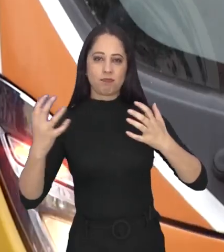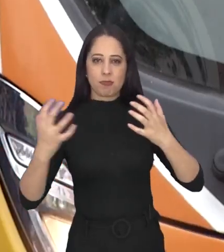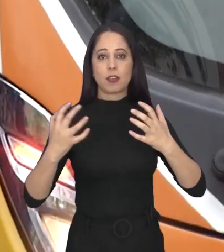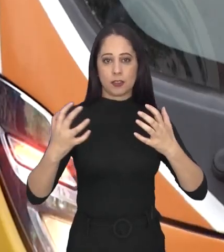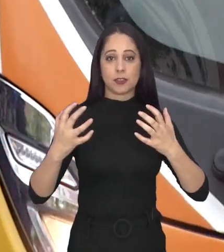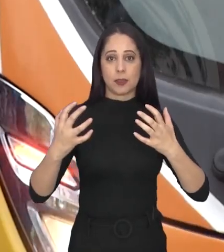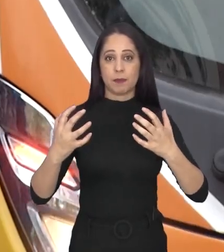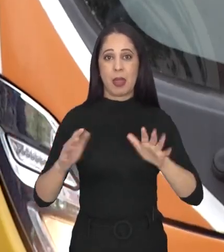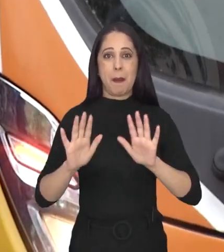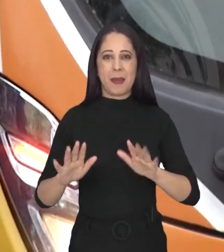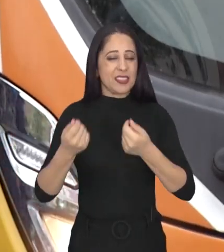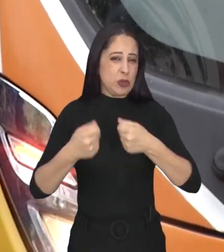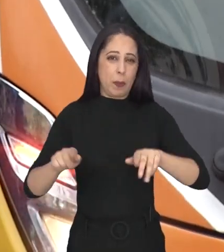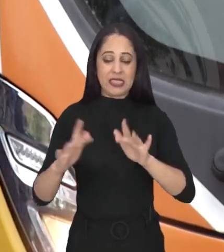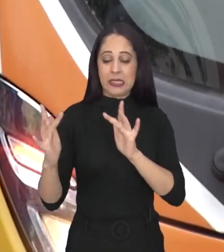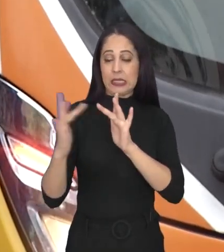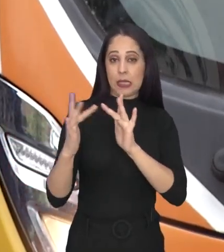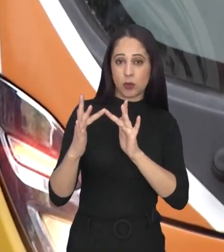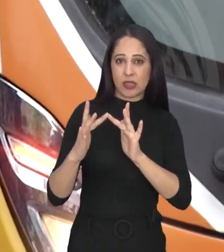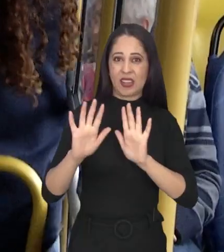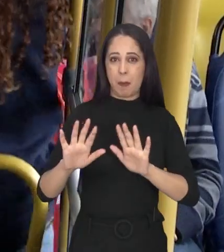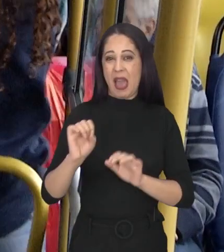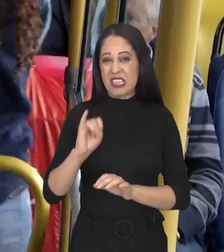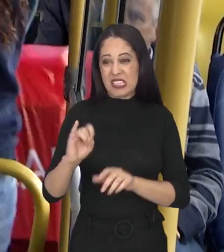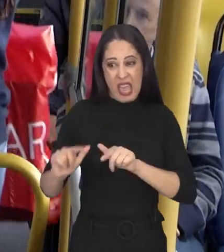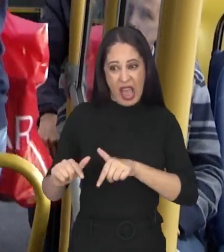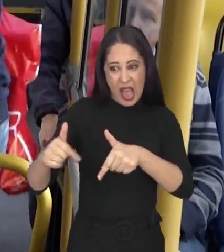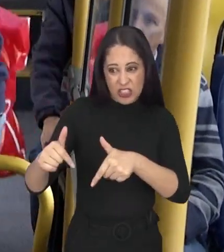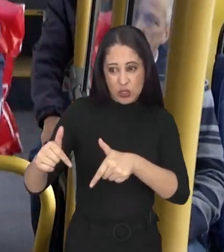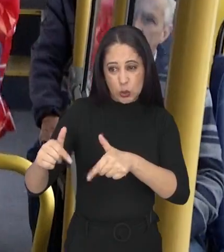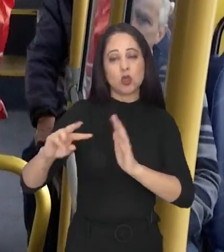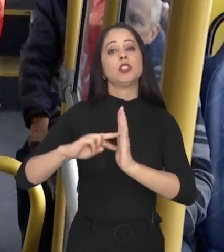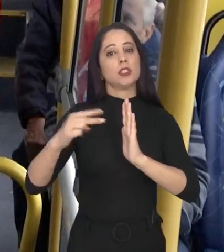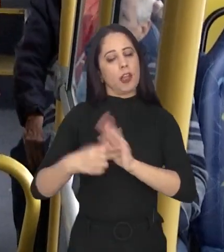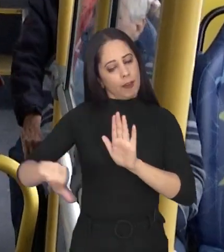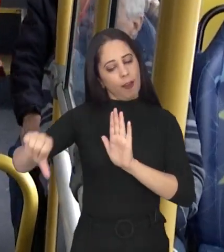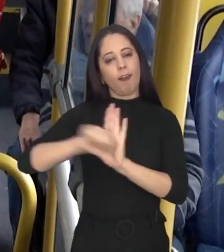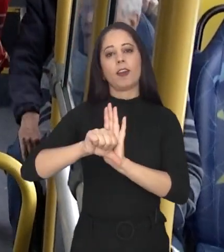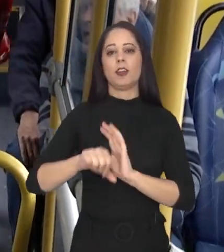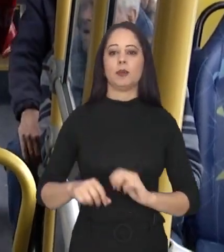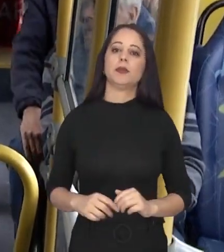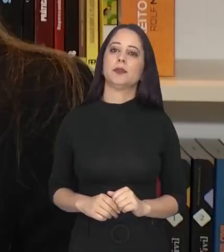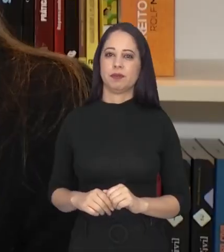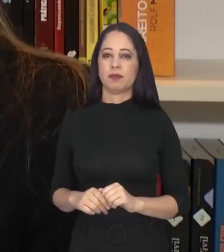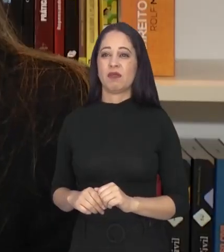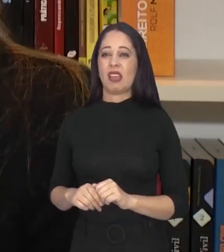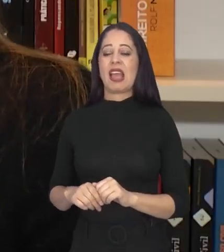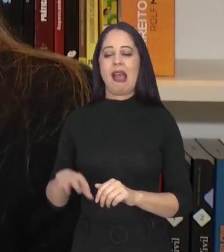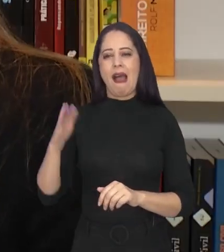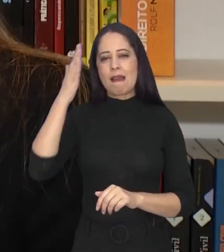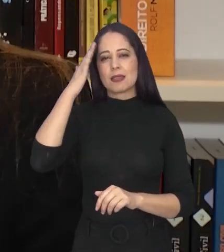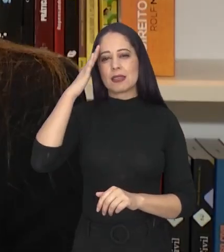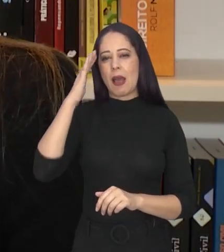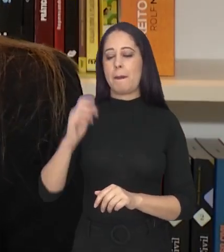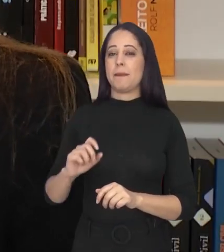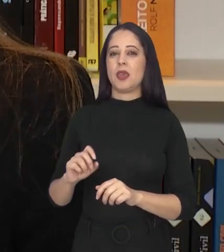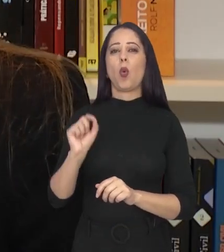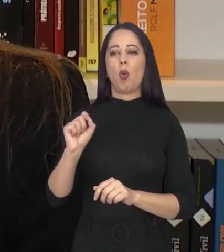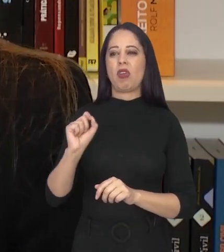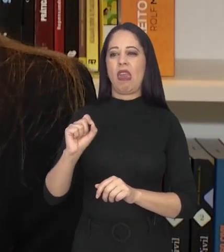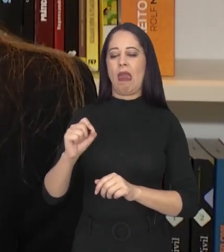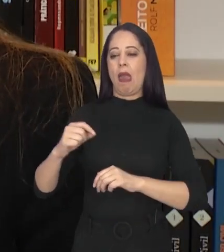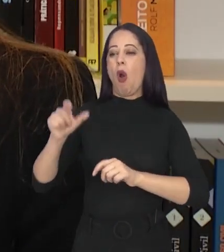não necessariamente tem o contato físico, basta um gesto para ser caracterizado o crime. A importunação sexual, o que